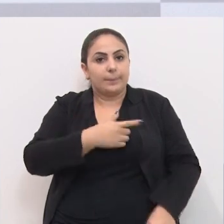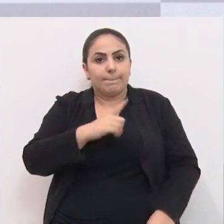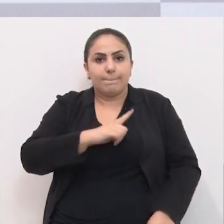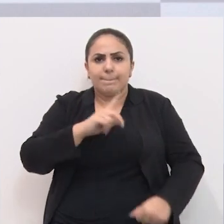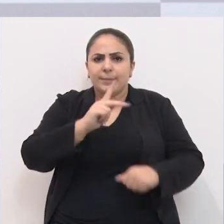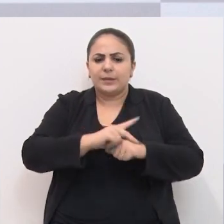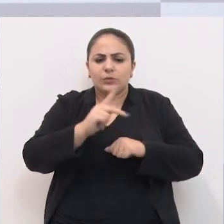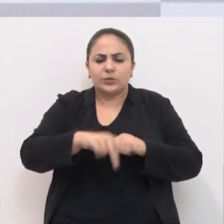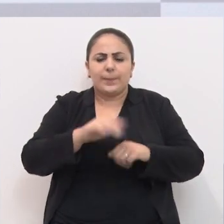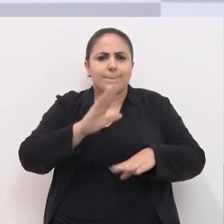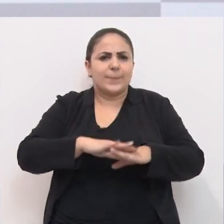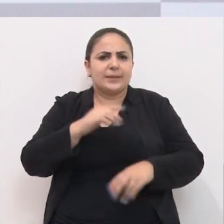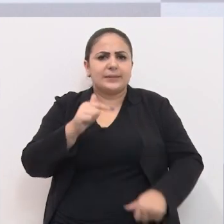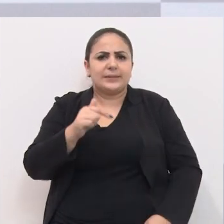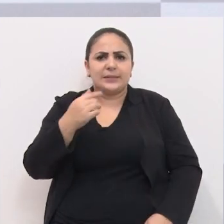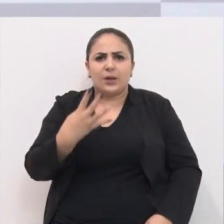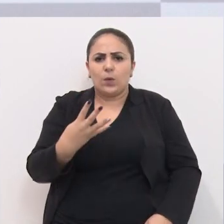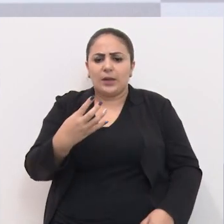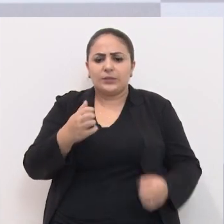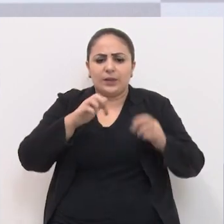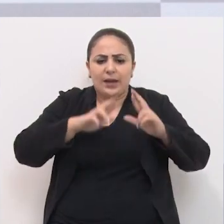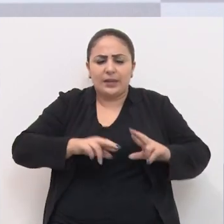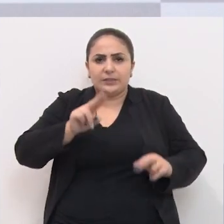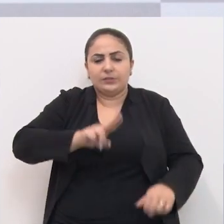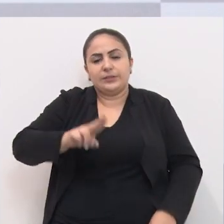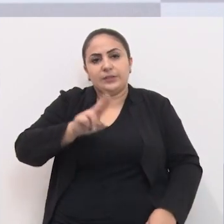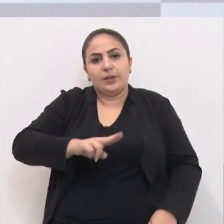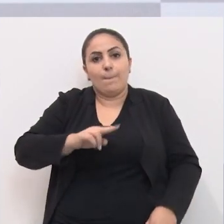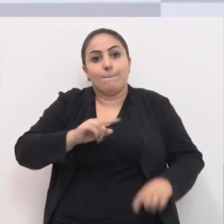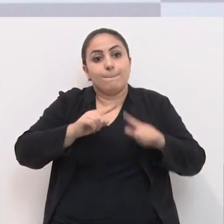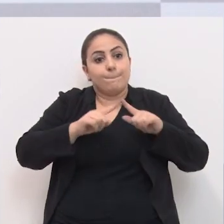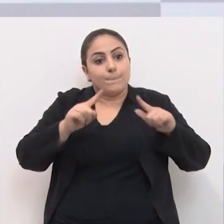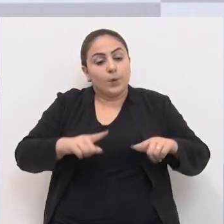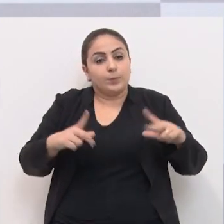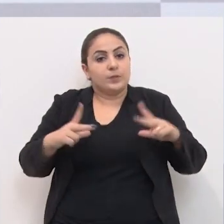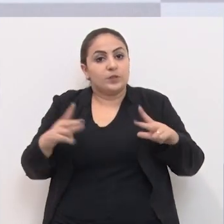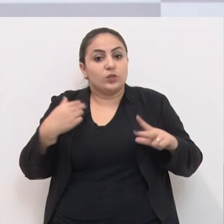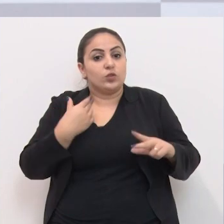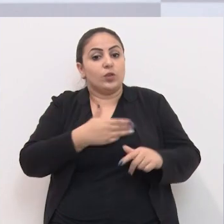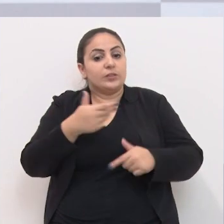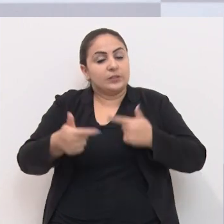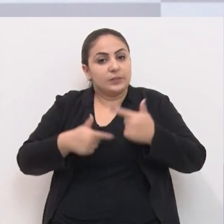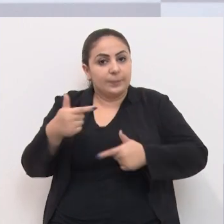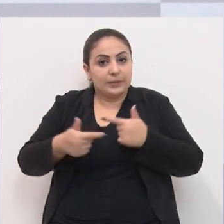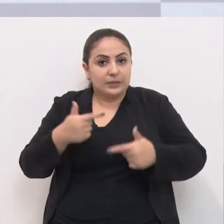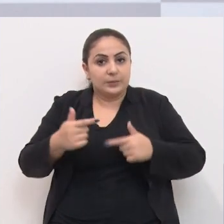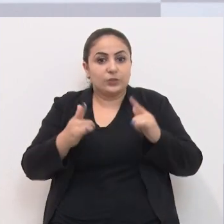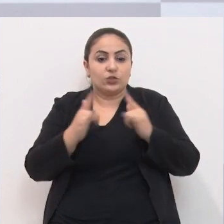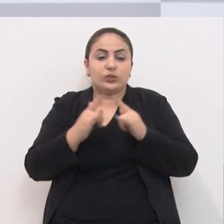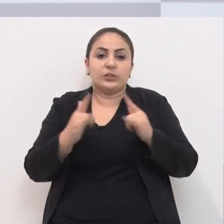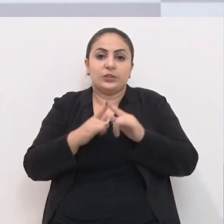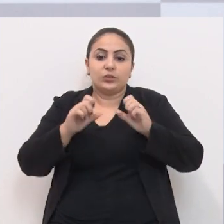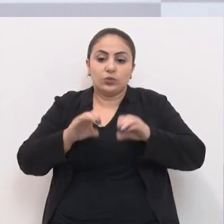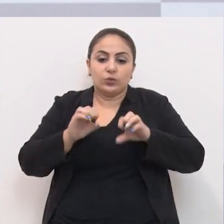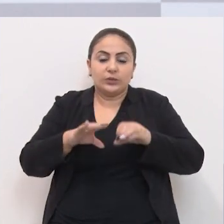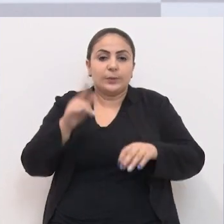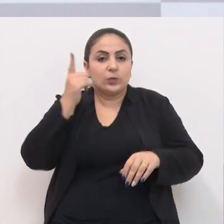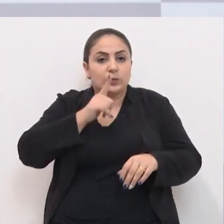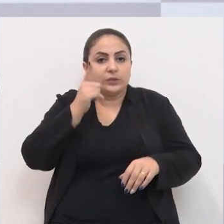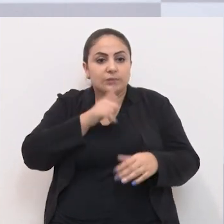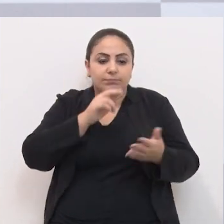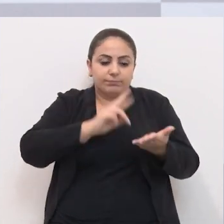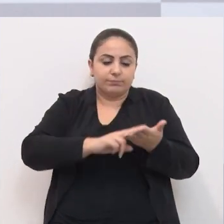a legalização de assentamentos, garantindo o direito à moradia previsto na Constituição.